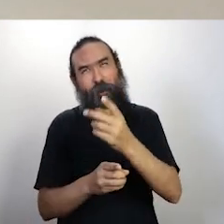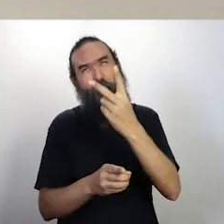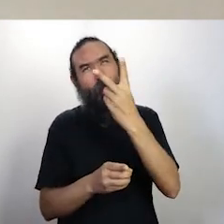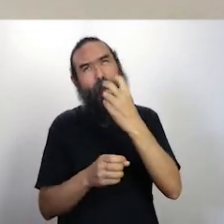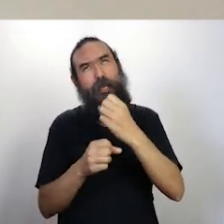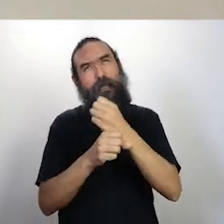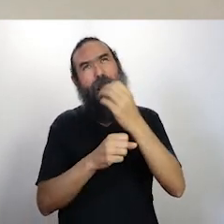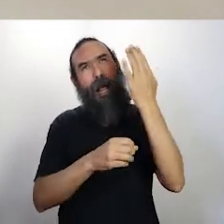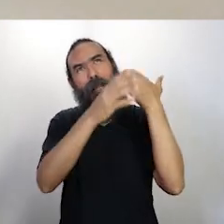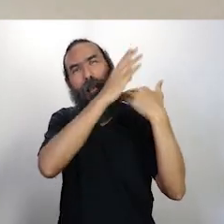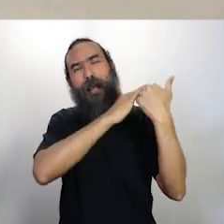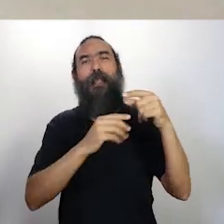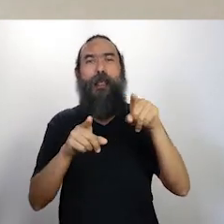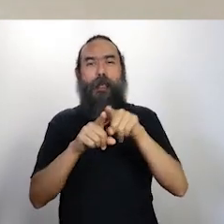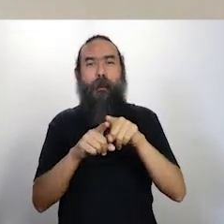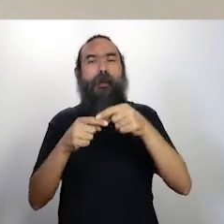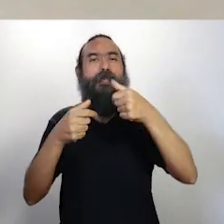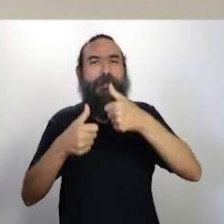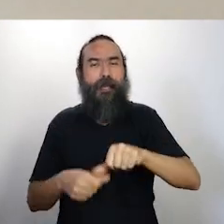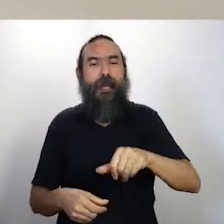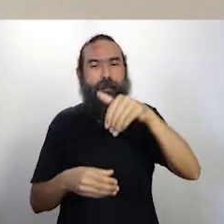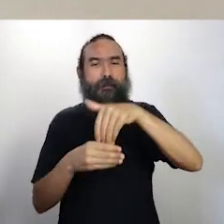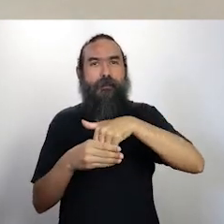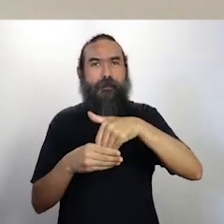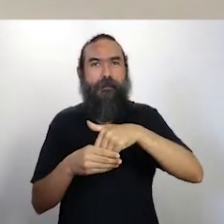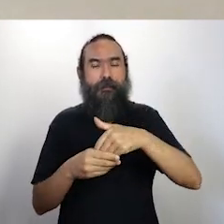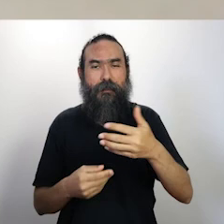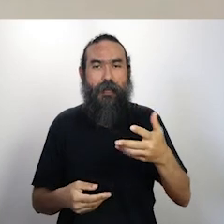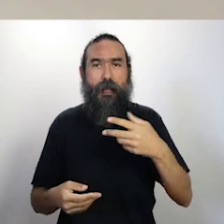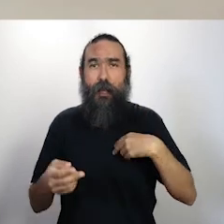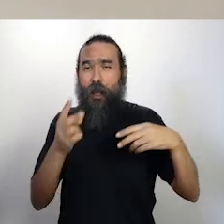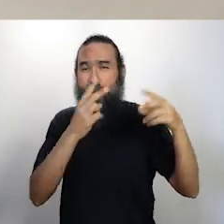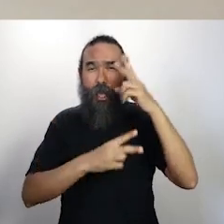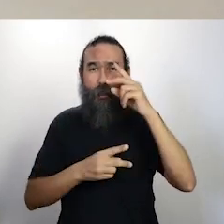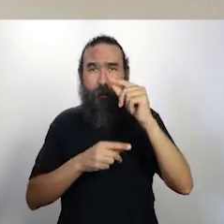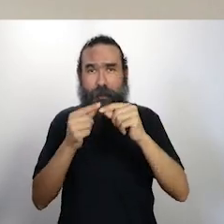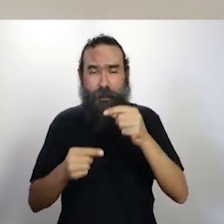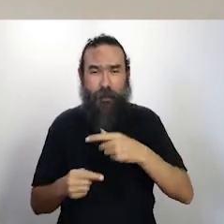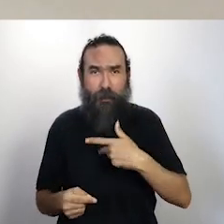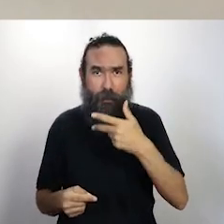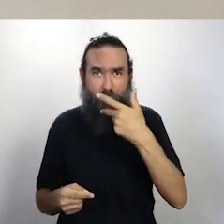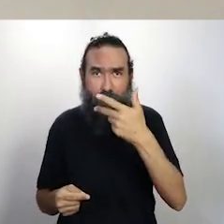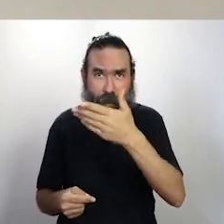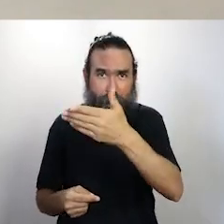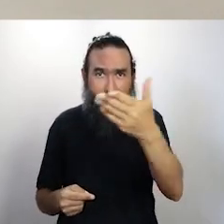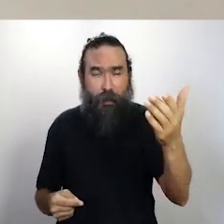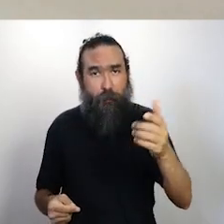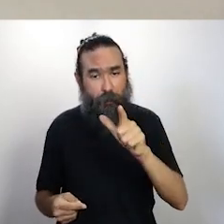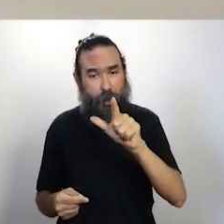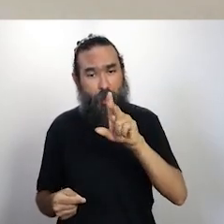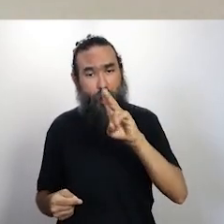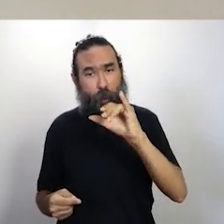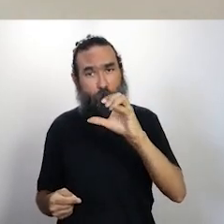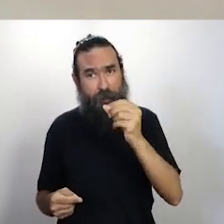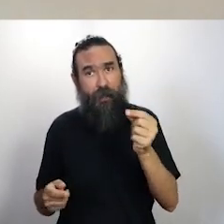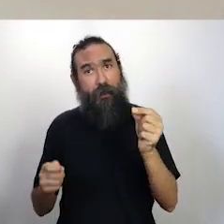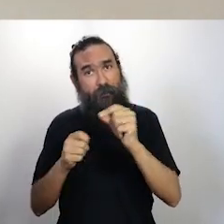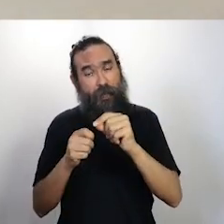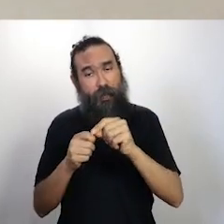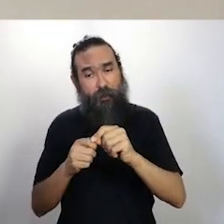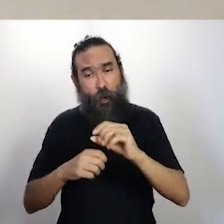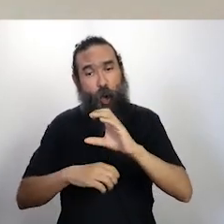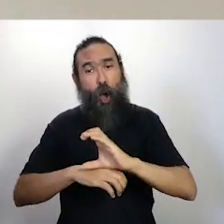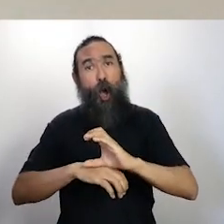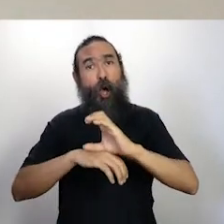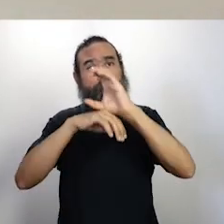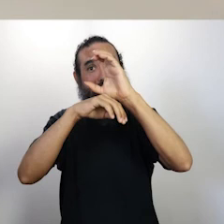eu levantei essa pauta também né ali se discutia a criação de um conselho regional de turismo